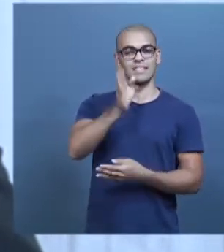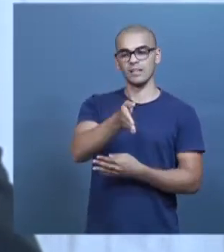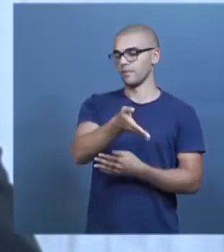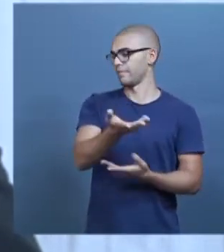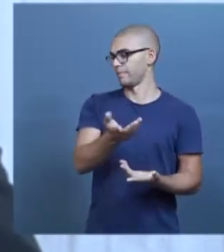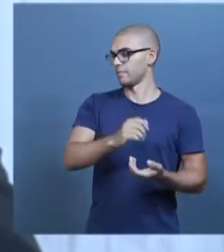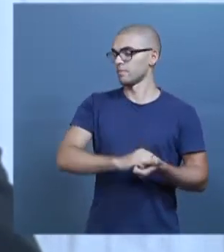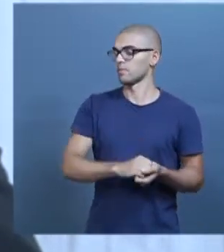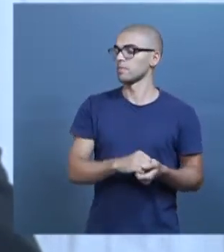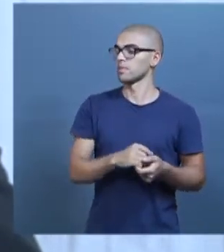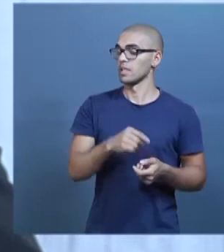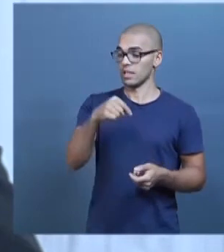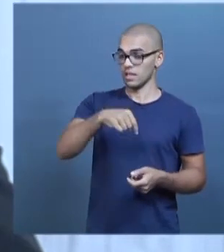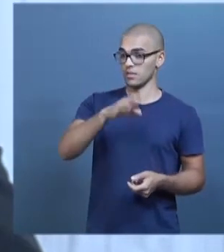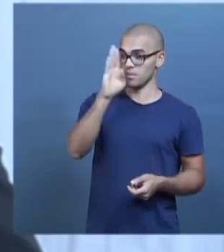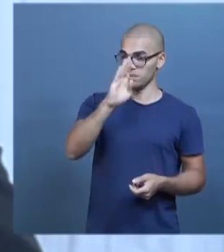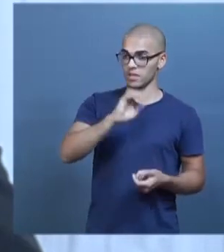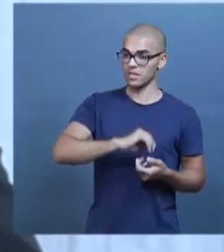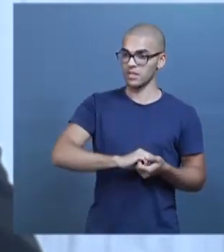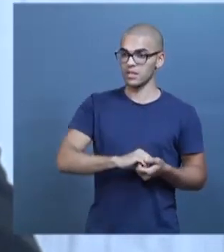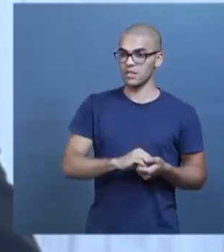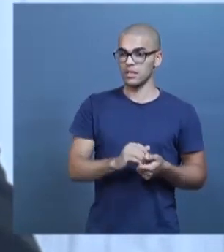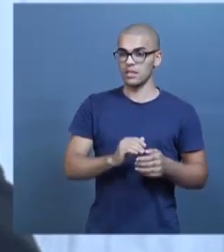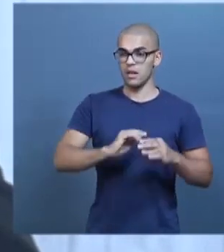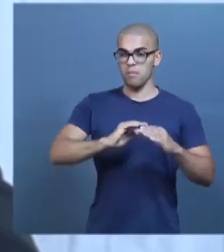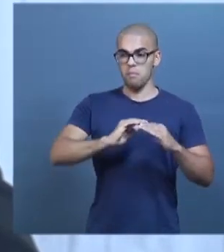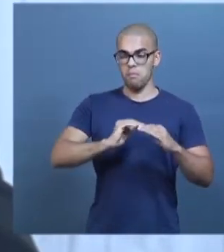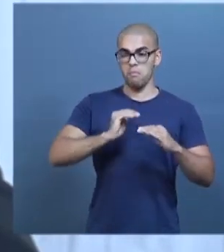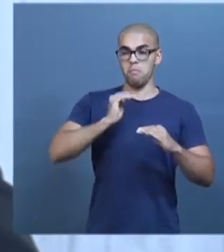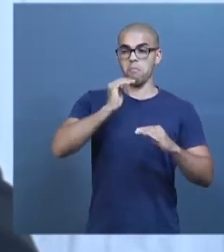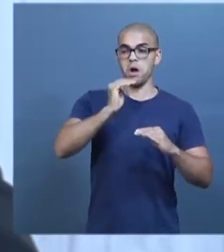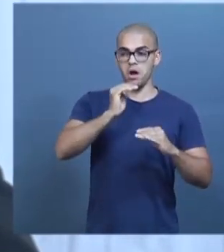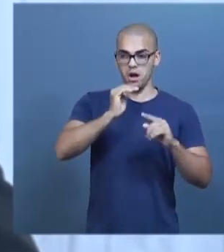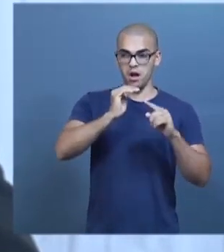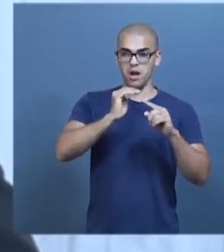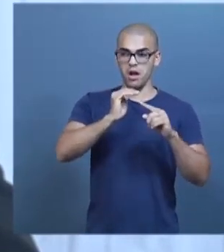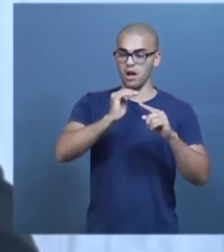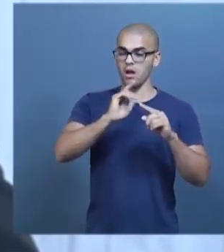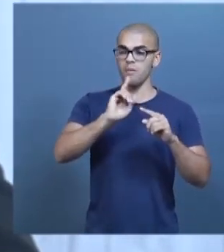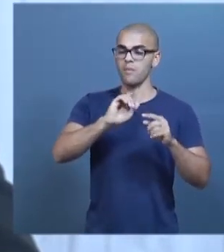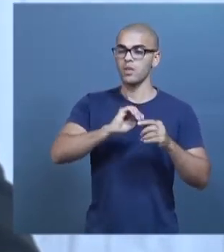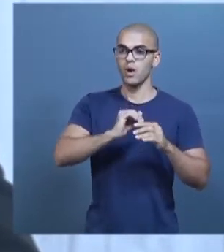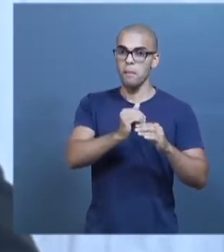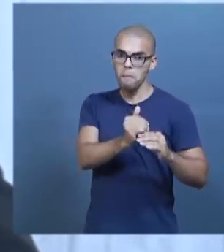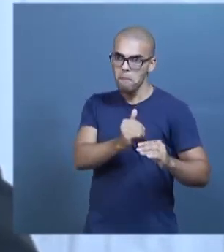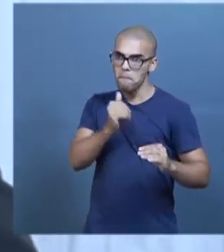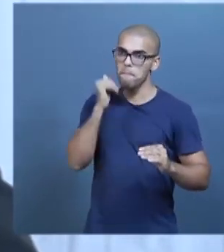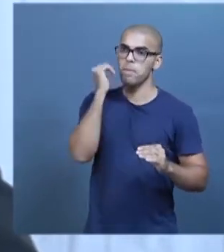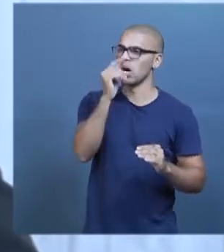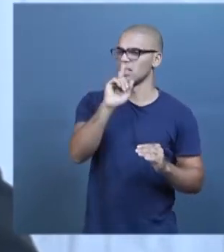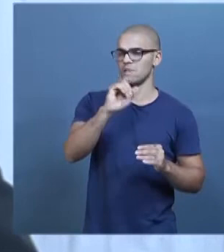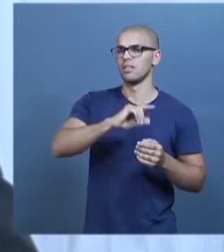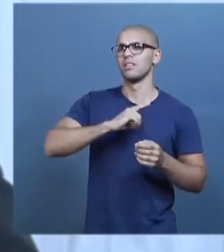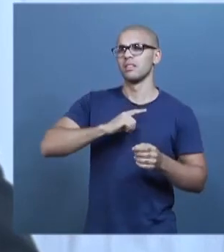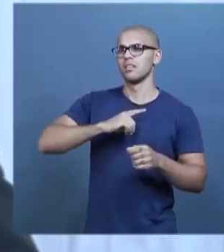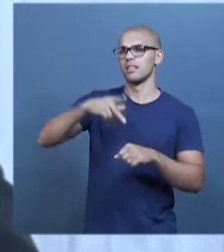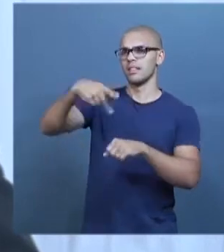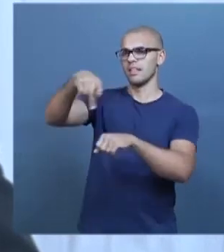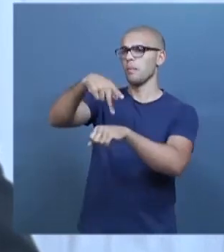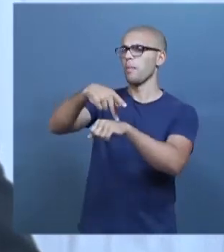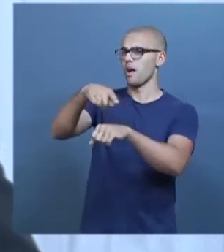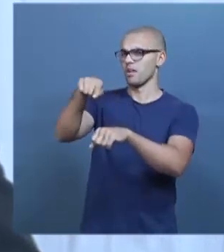é significativo, mas não tão significativo quanto em outros países que optam mais por essa